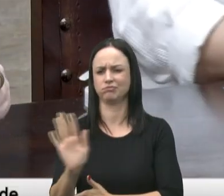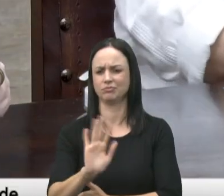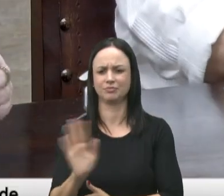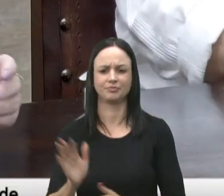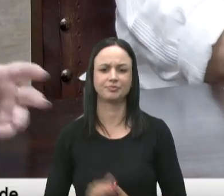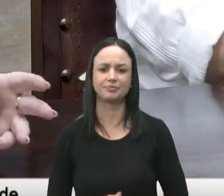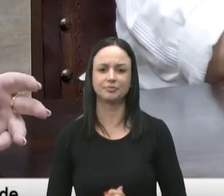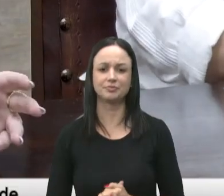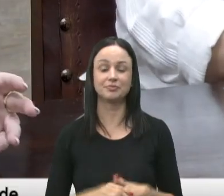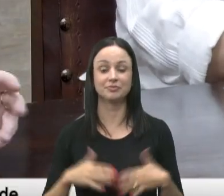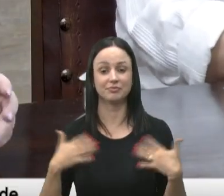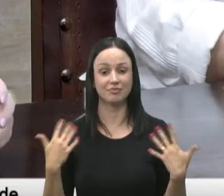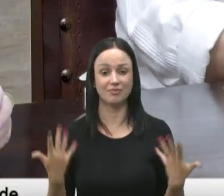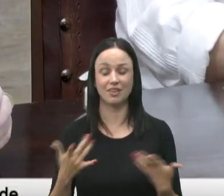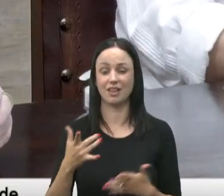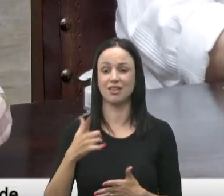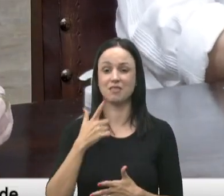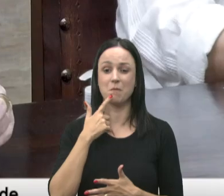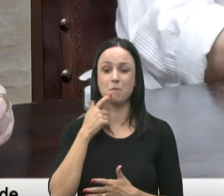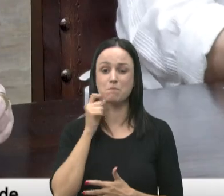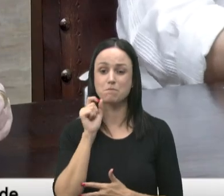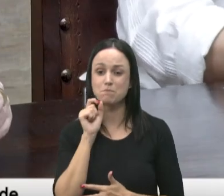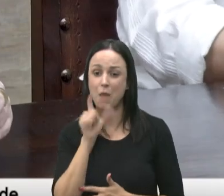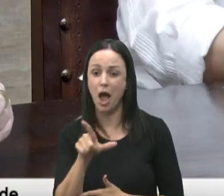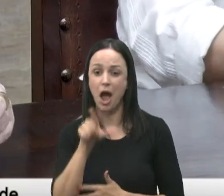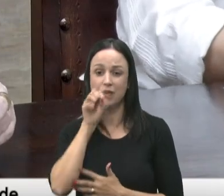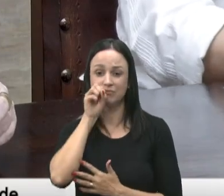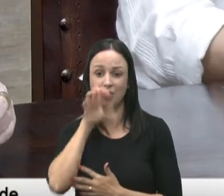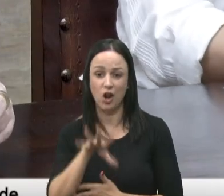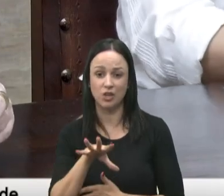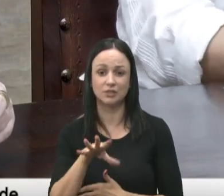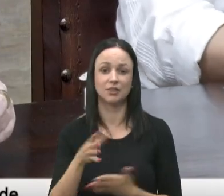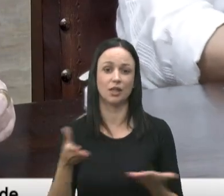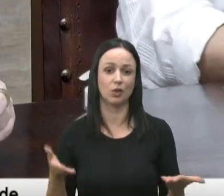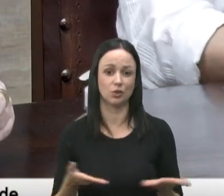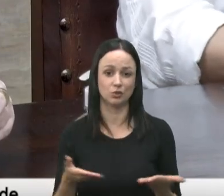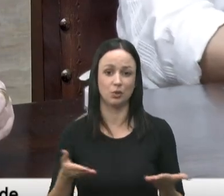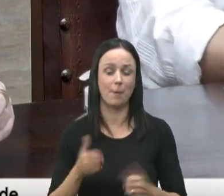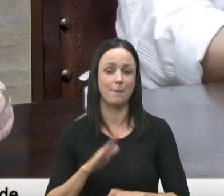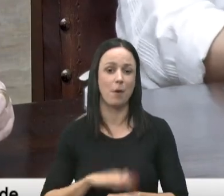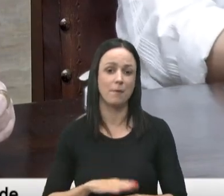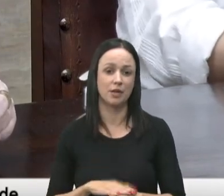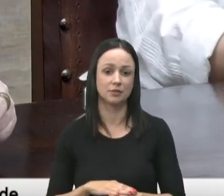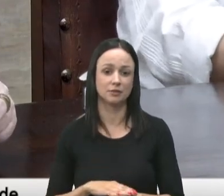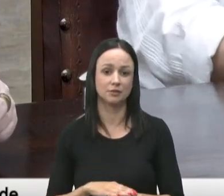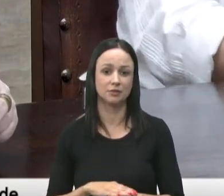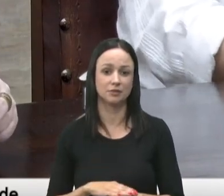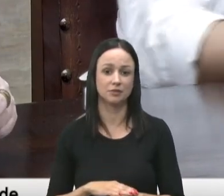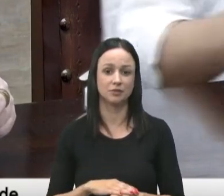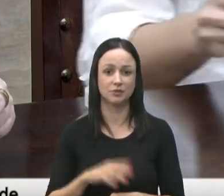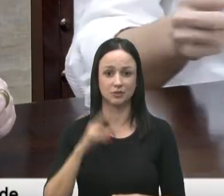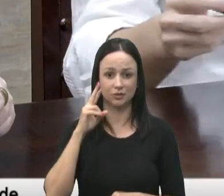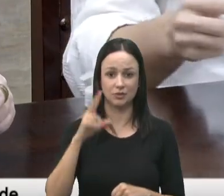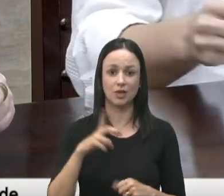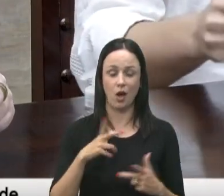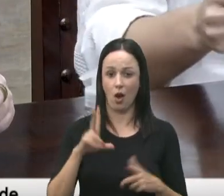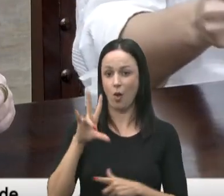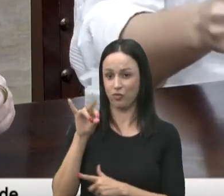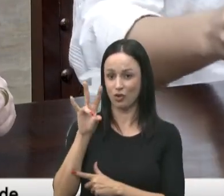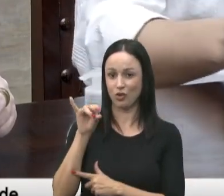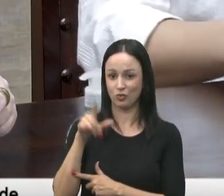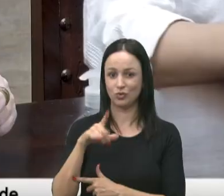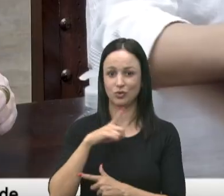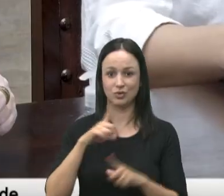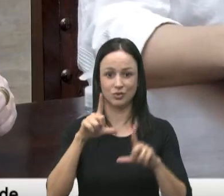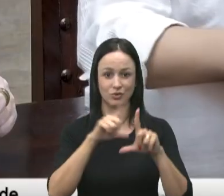Então, essas agressões, vocês entrarem, por exemplo, agora, nesse momento, na transmissão, porque nós estamos ao vivo na TV